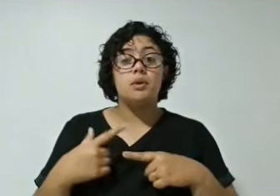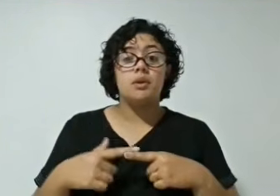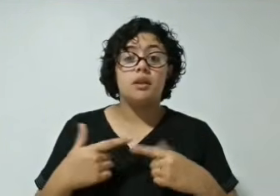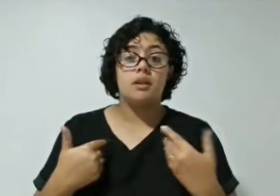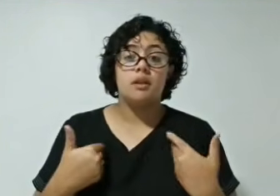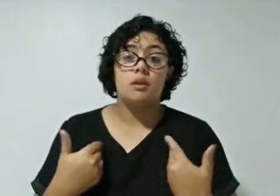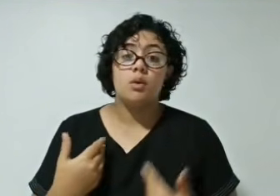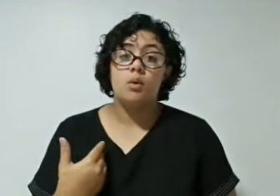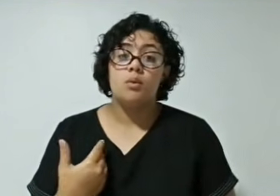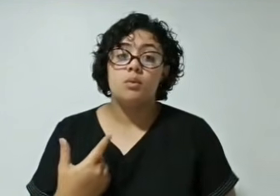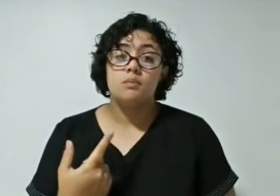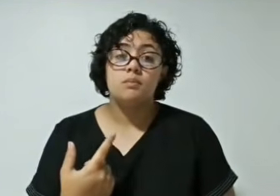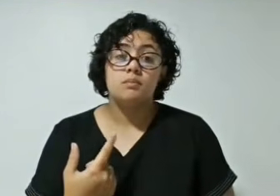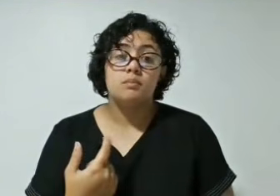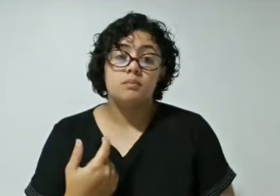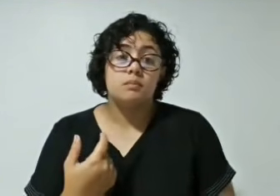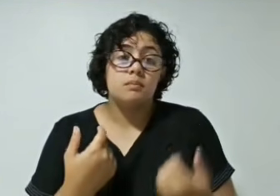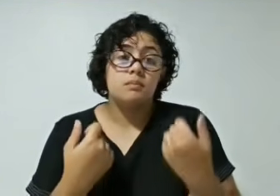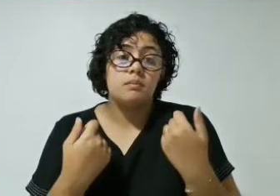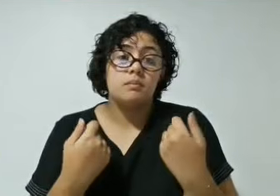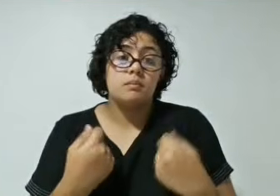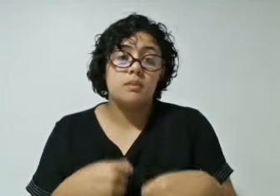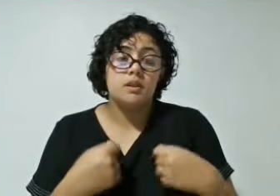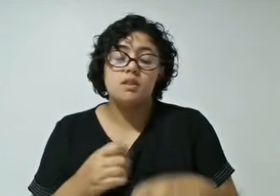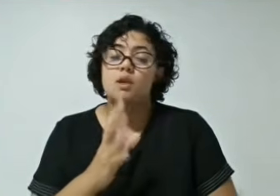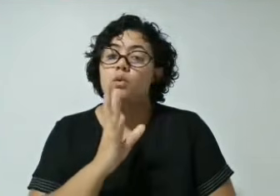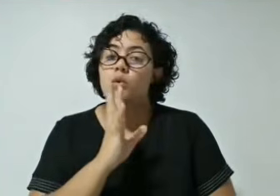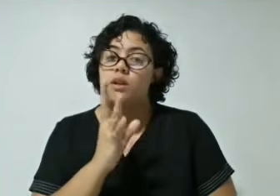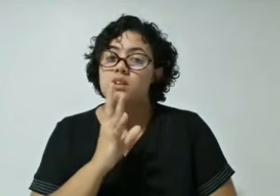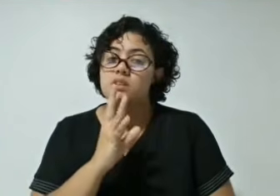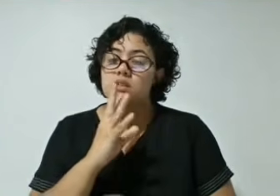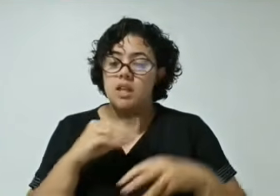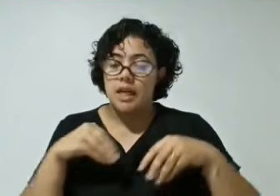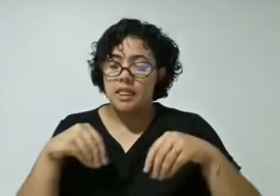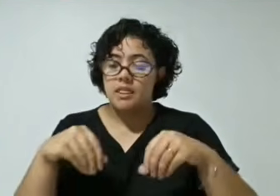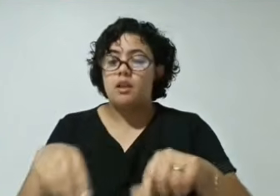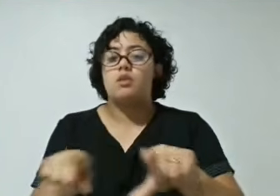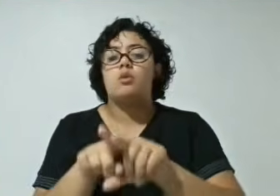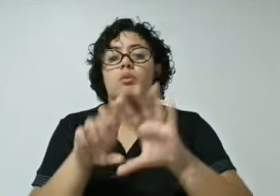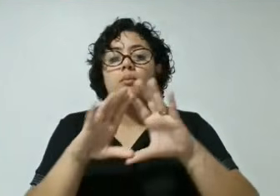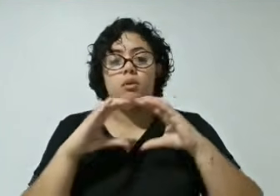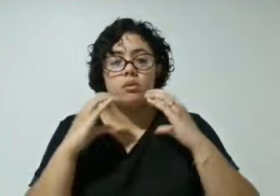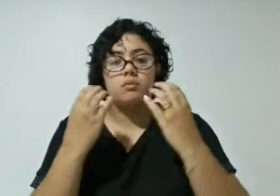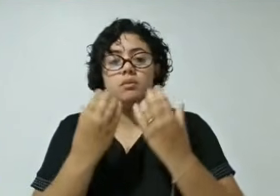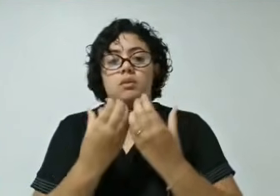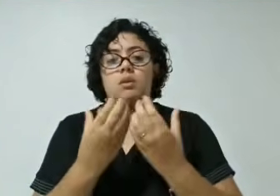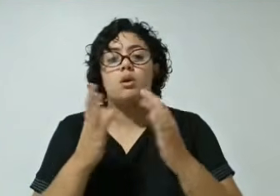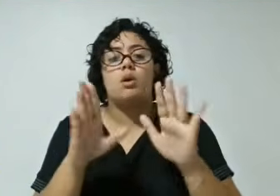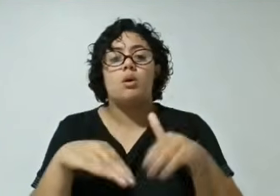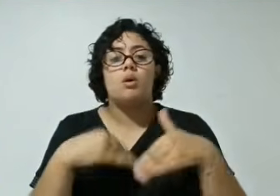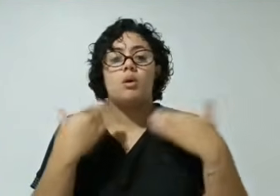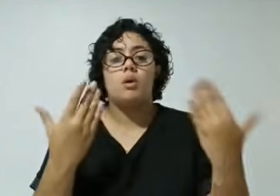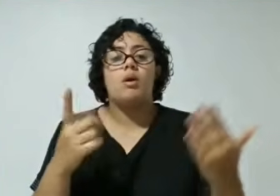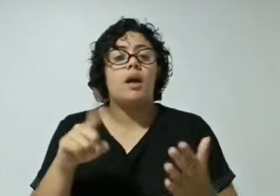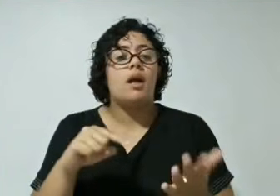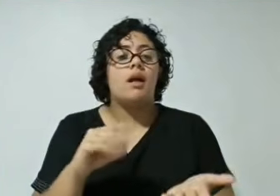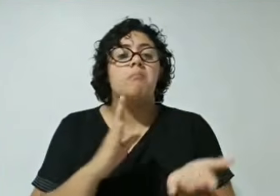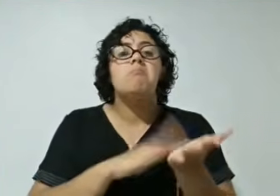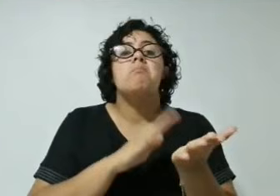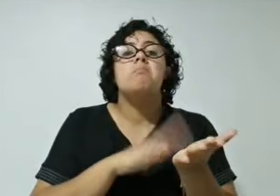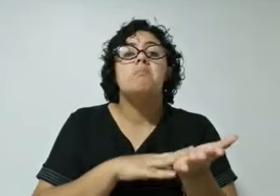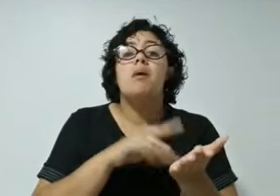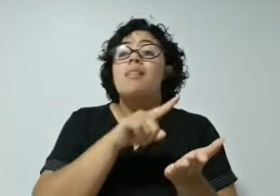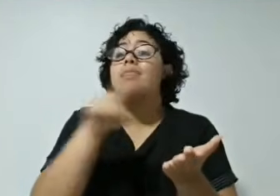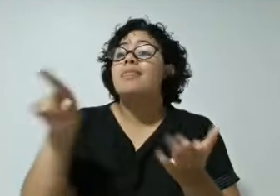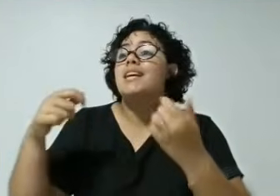que conhecer o território, a comunidade, qual que eram as demandas dessa